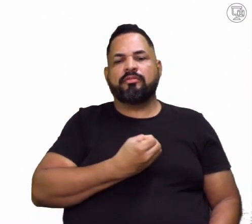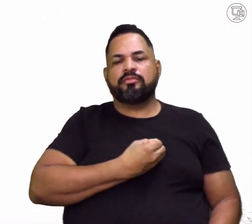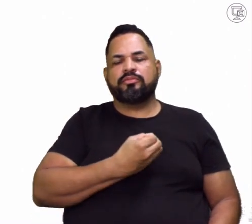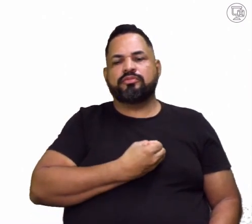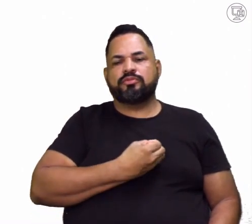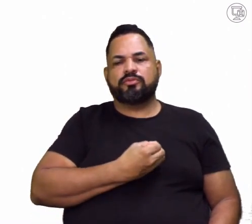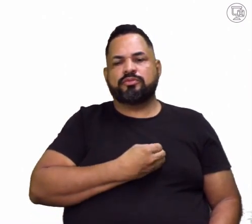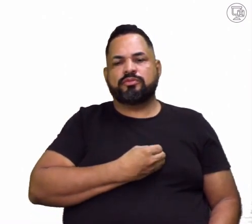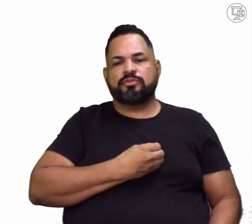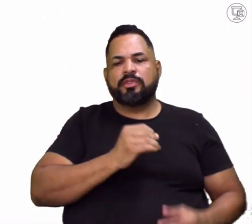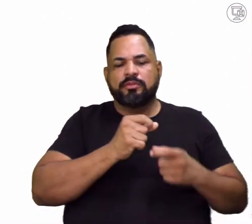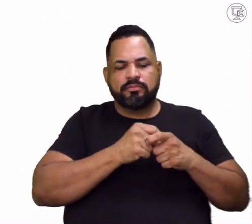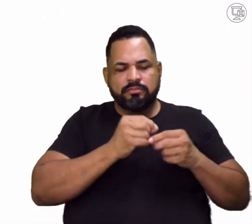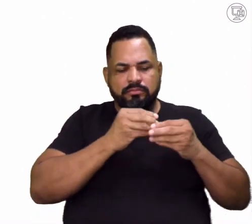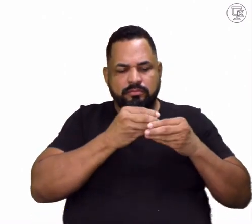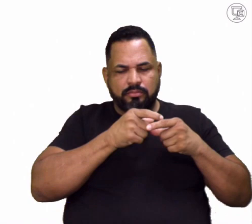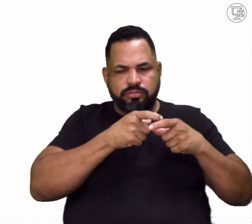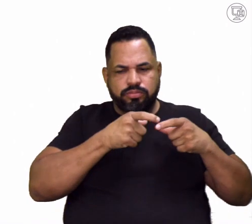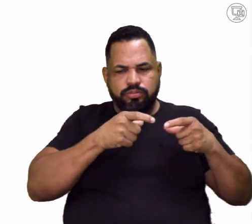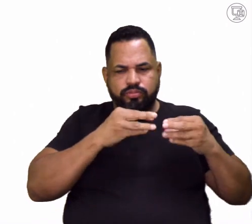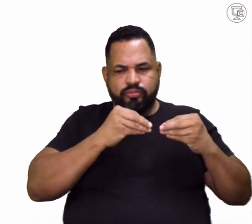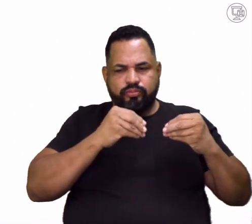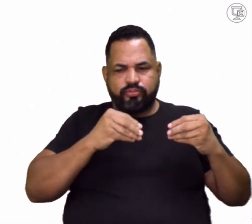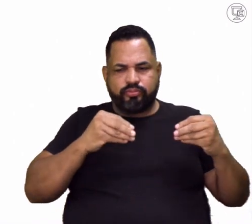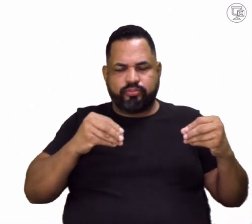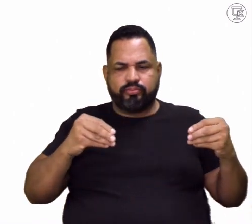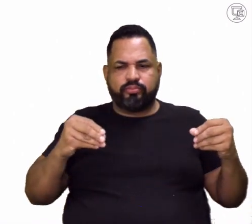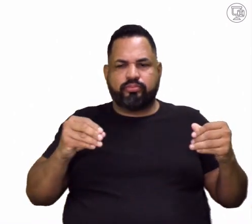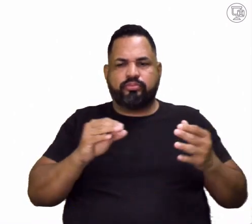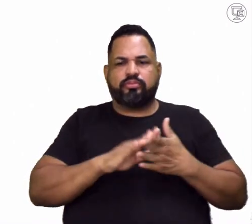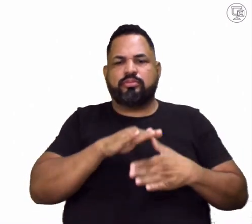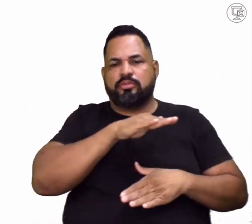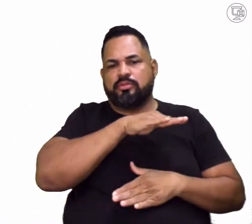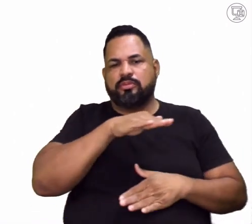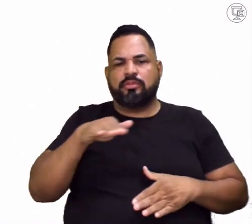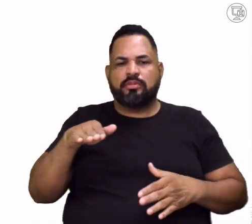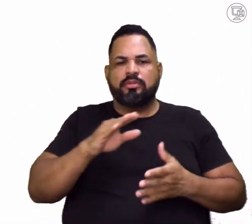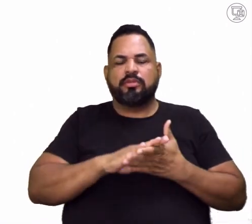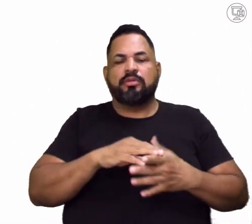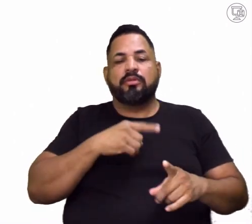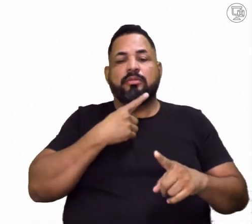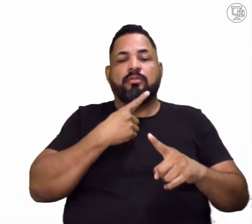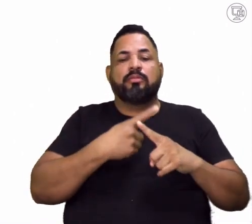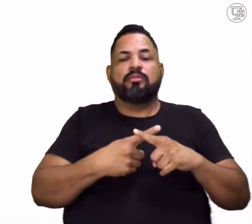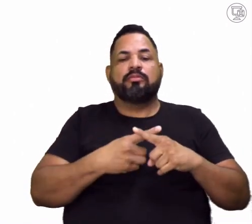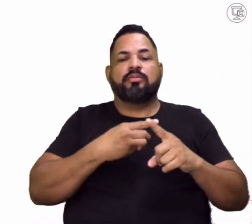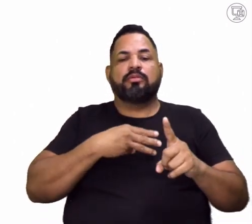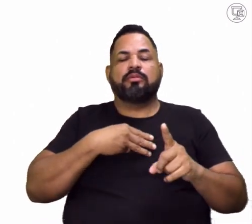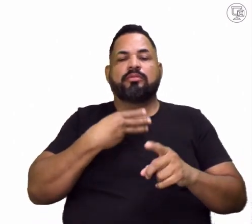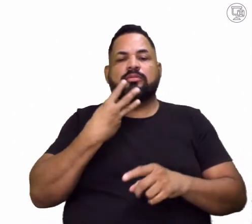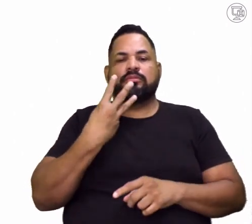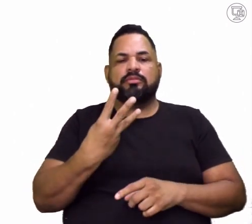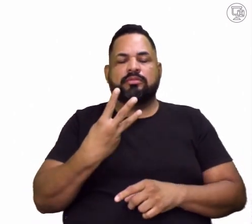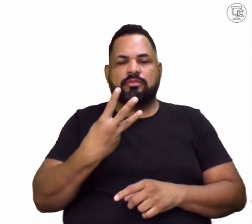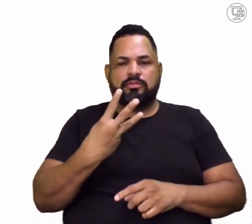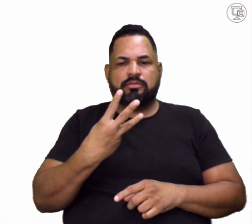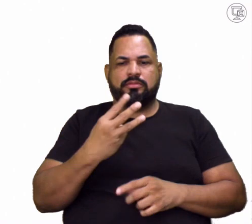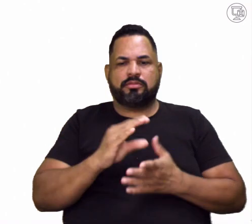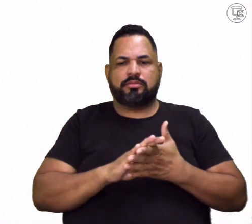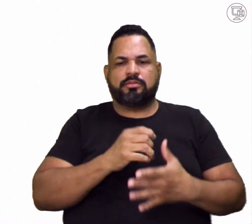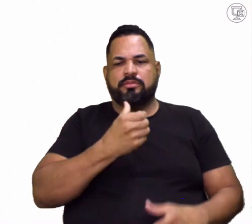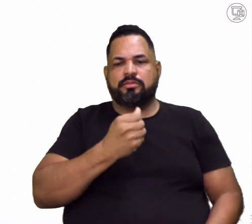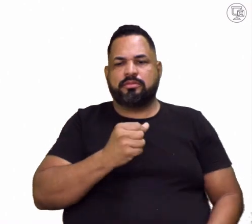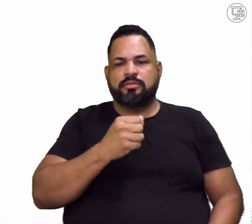que que a gente faz a gente multiplica por 3 vezes 6,8